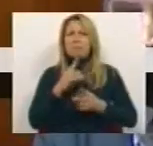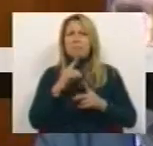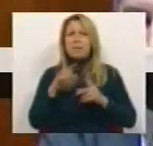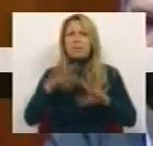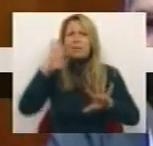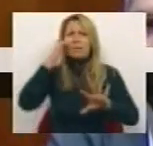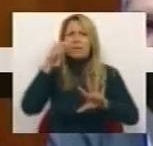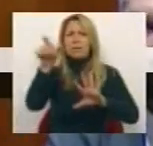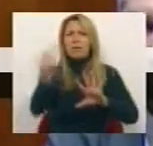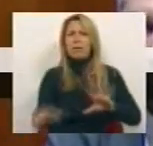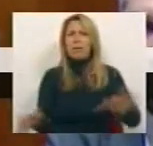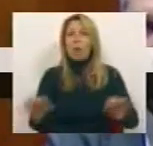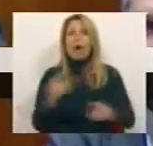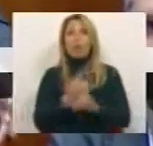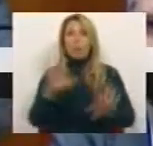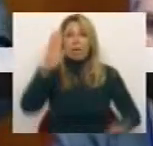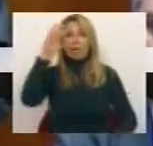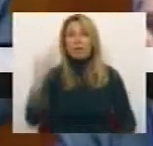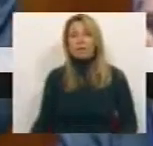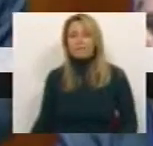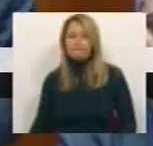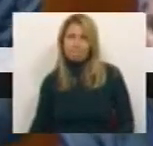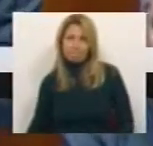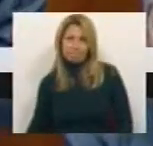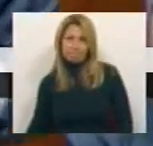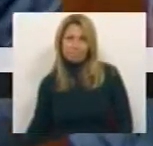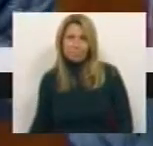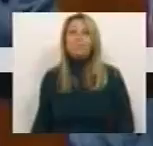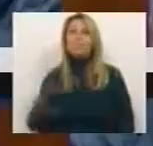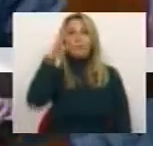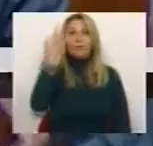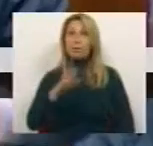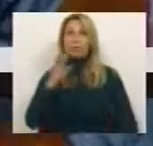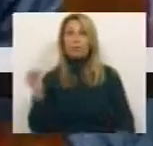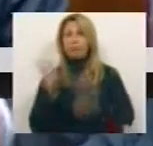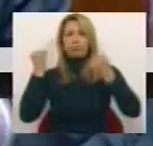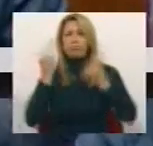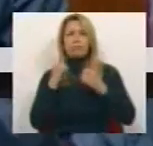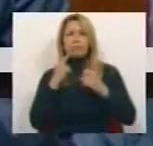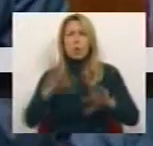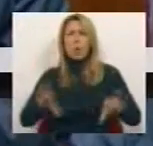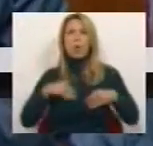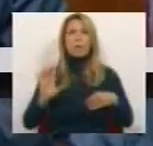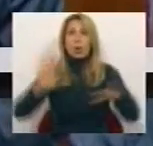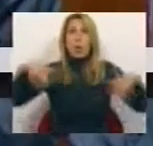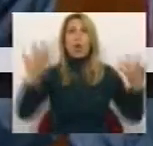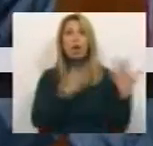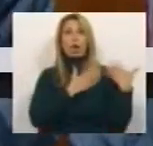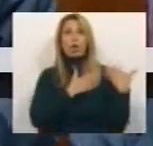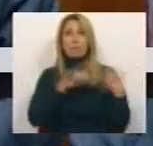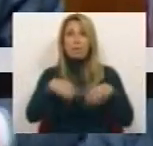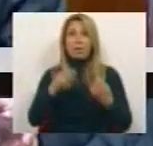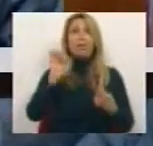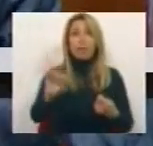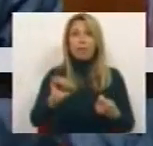porque Vossa Excelência repudia por completo qualquer responsabilidade do seu partido e do anterior governo na situação